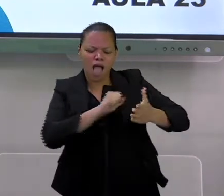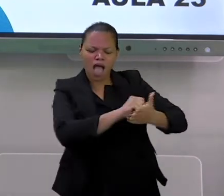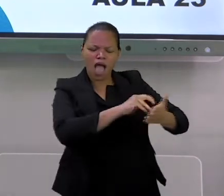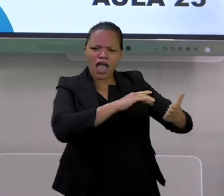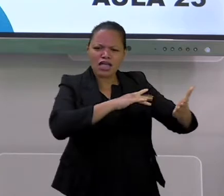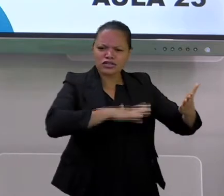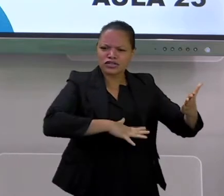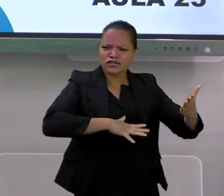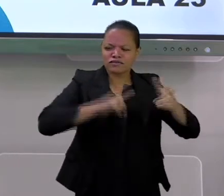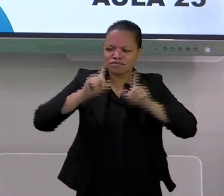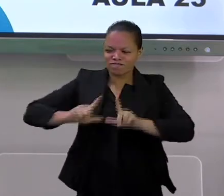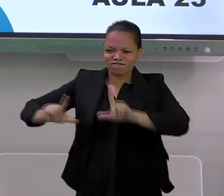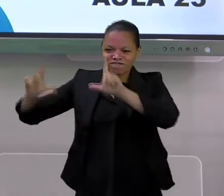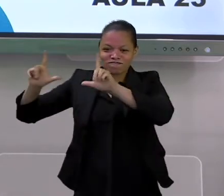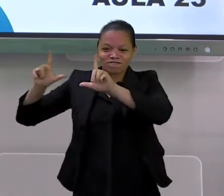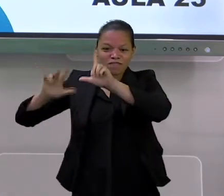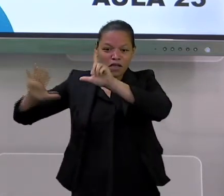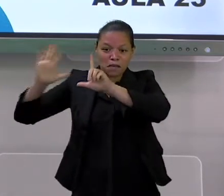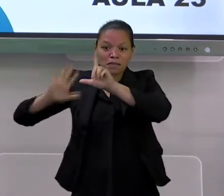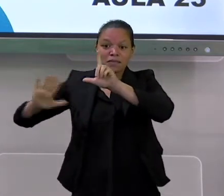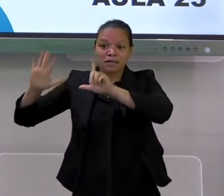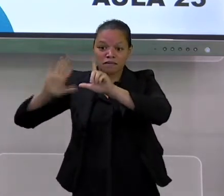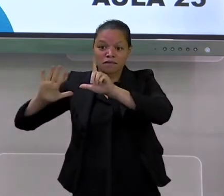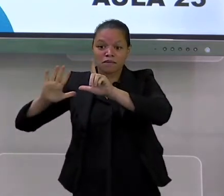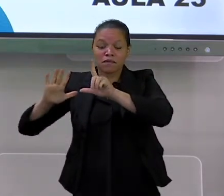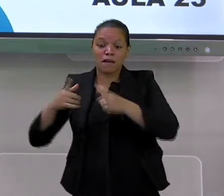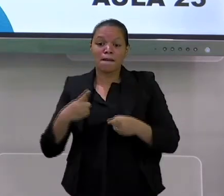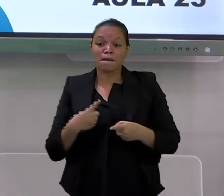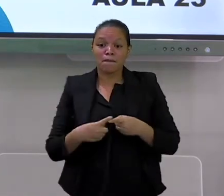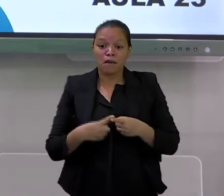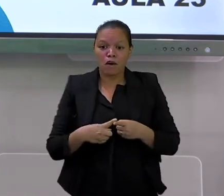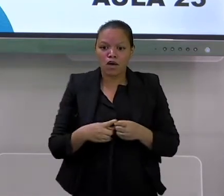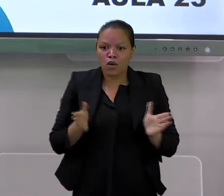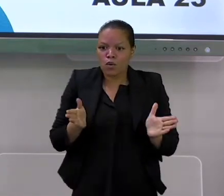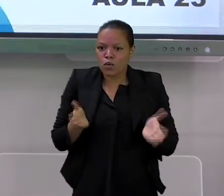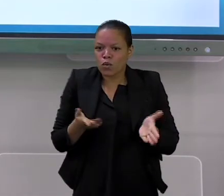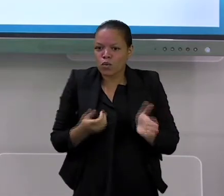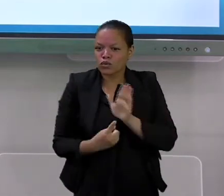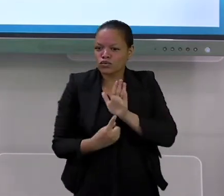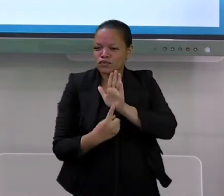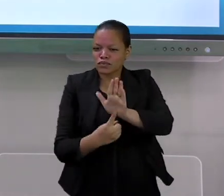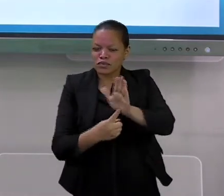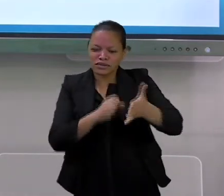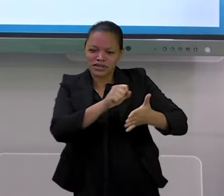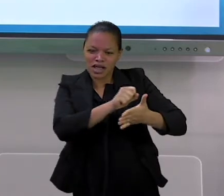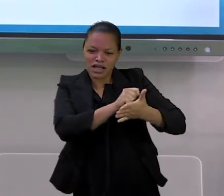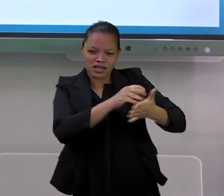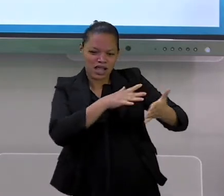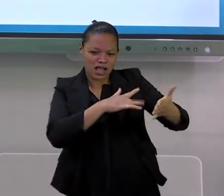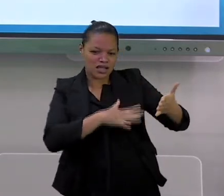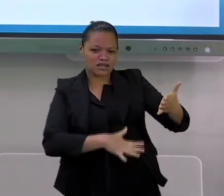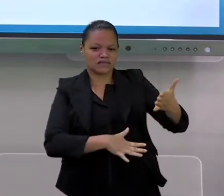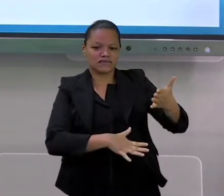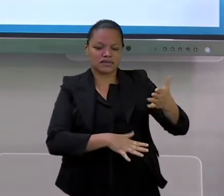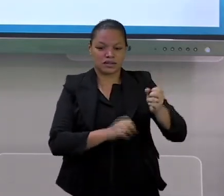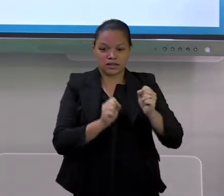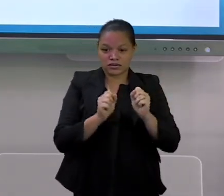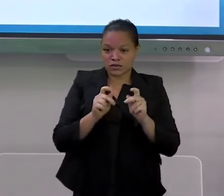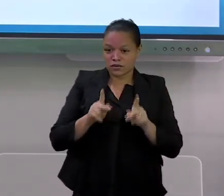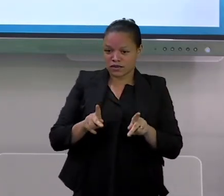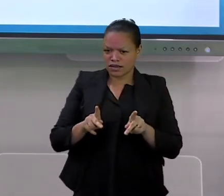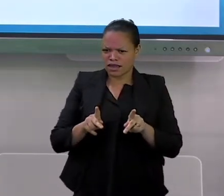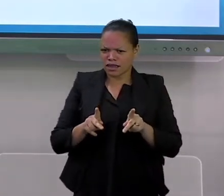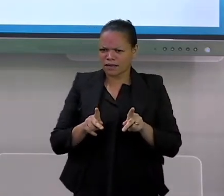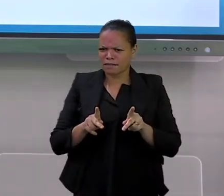plataforma SMED-GV, pois faremos algumas correções destas atividades. Para começar um pouquinho, tem